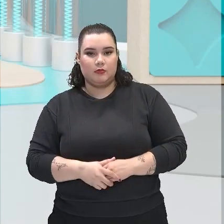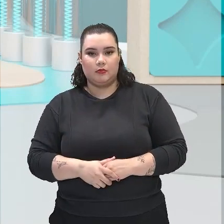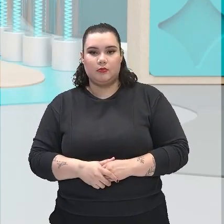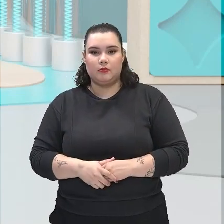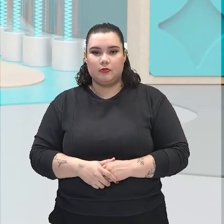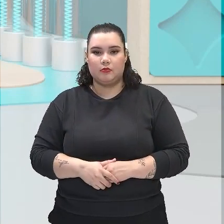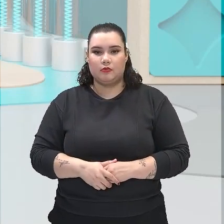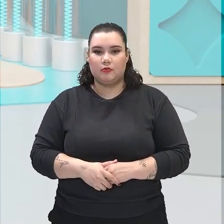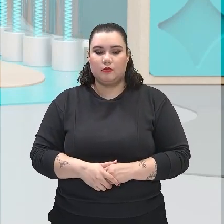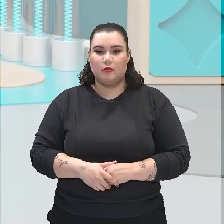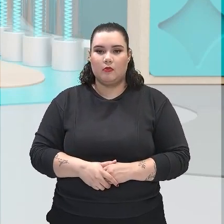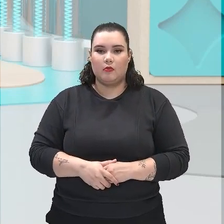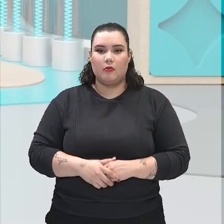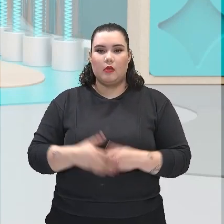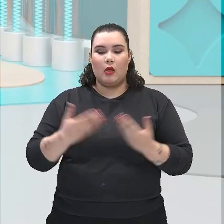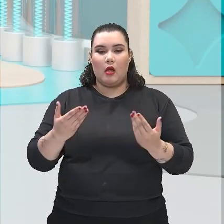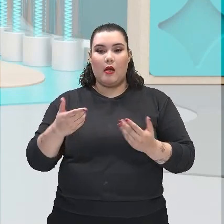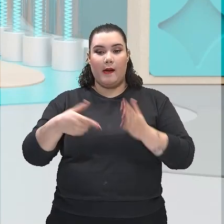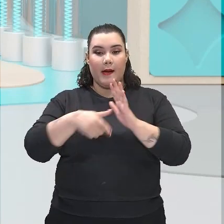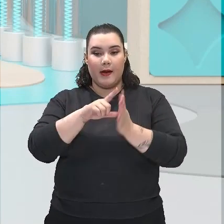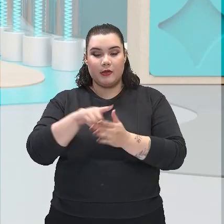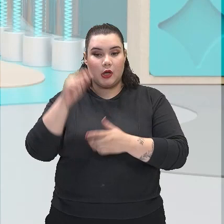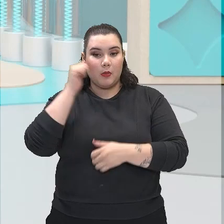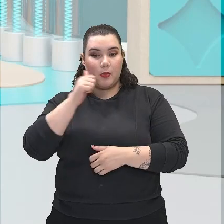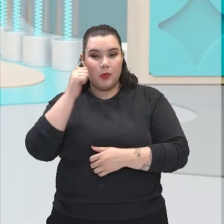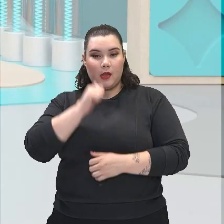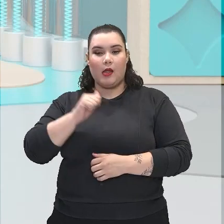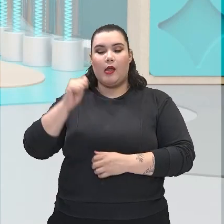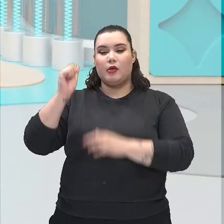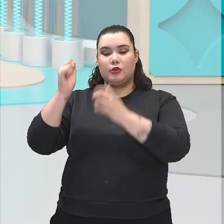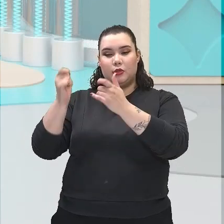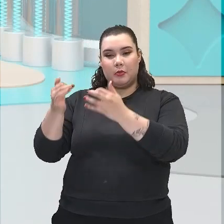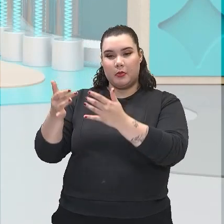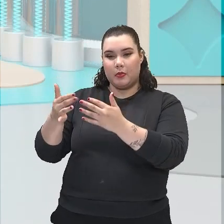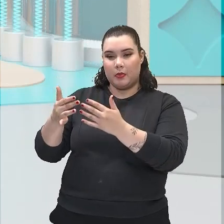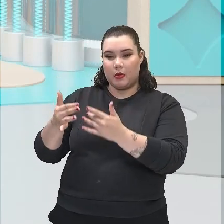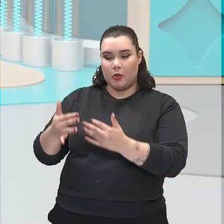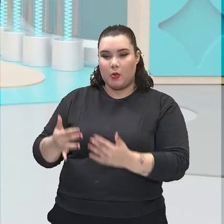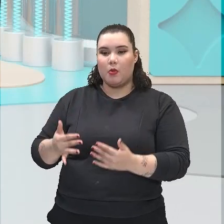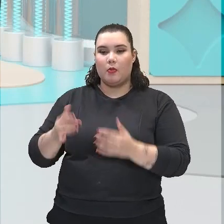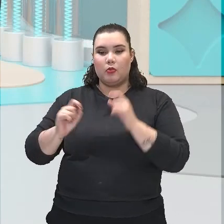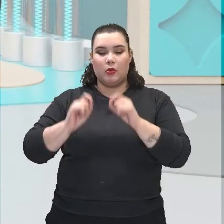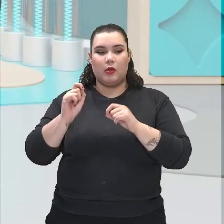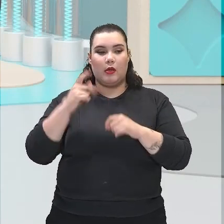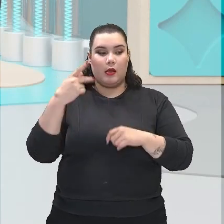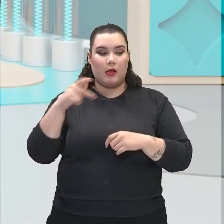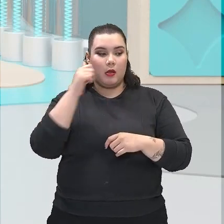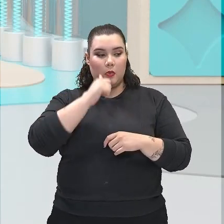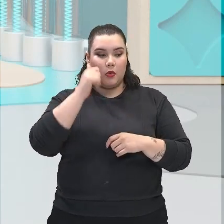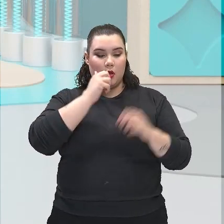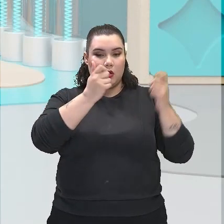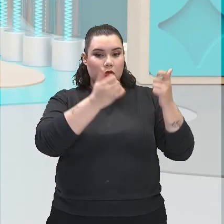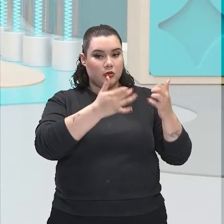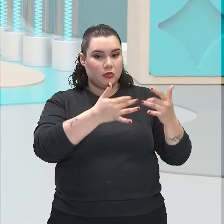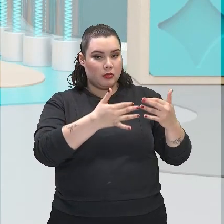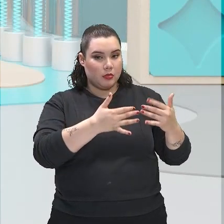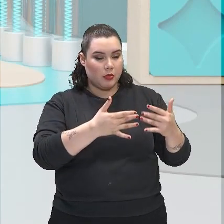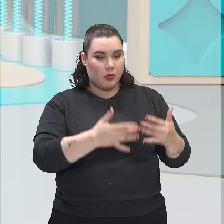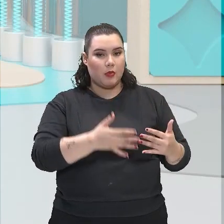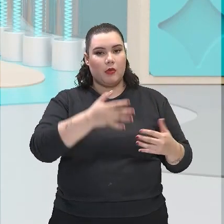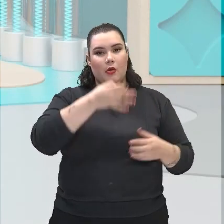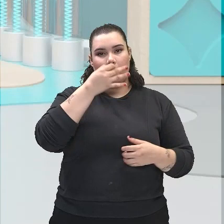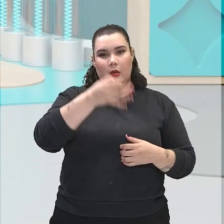a debatedora de número 1 expôs um ponto de vista e o nosso debatedor de número 2 fez um